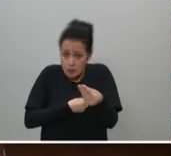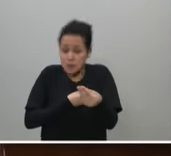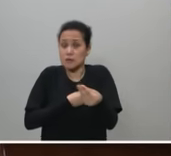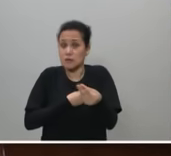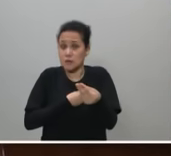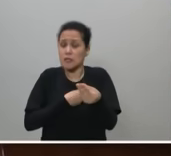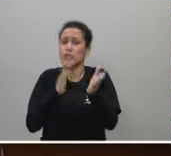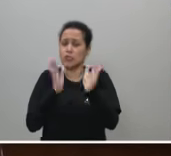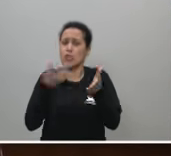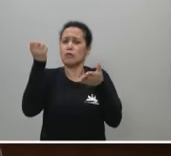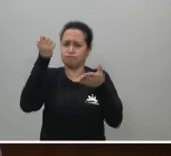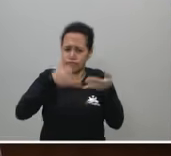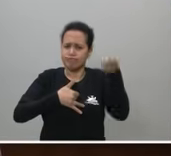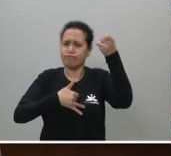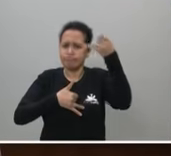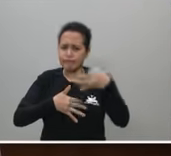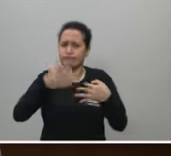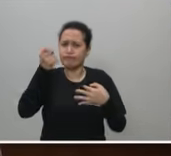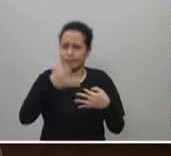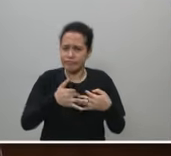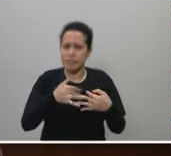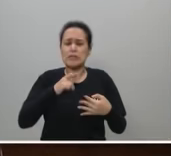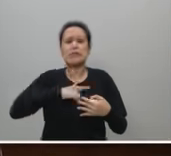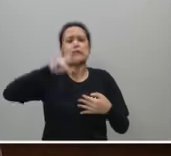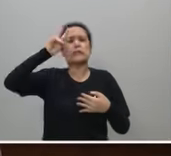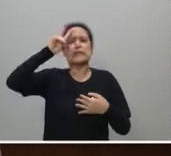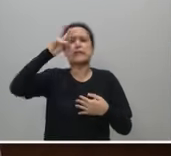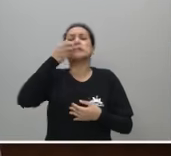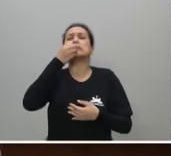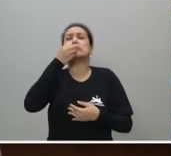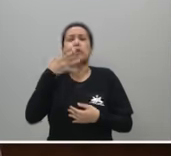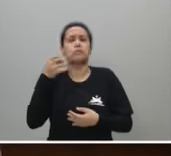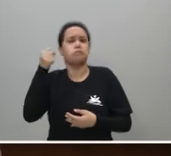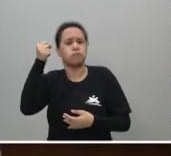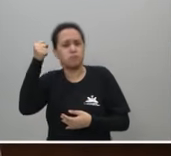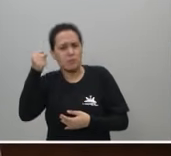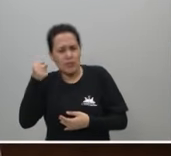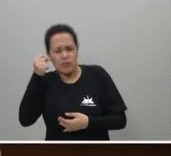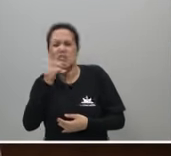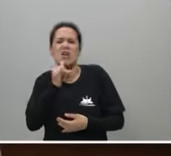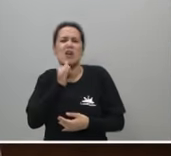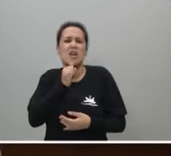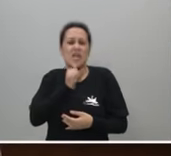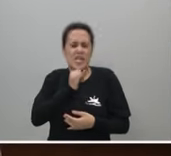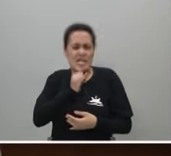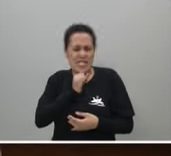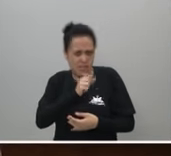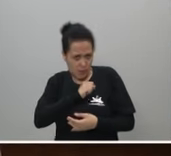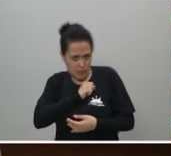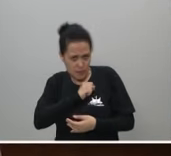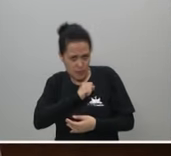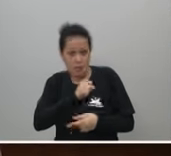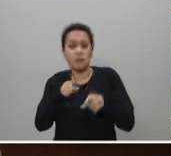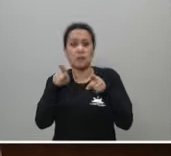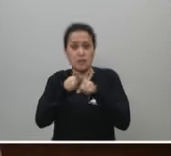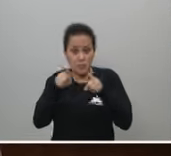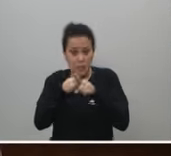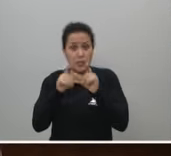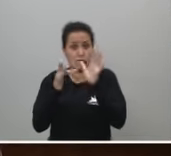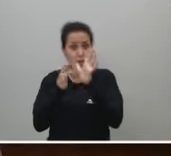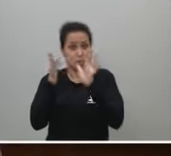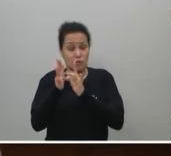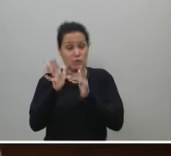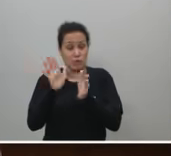exemplificando no bom pastor, aquele que dá a sua vida, aquele que é o caminho, a verdade e a vida. E hoje ele